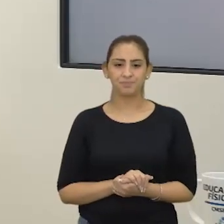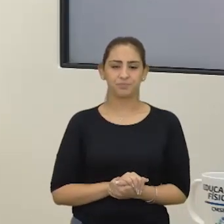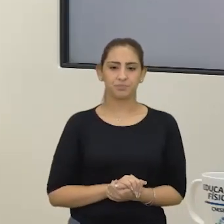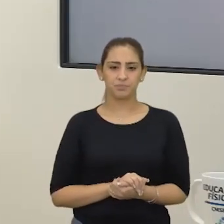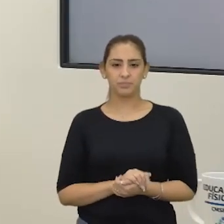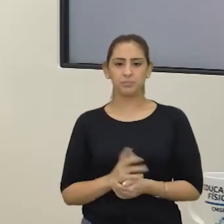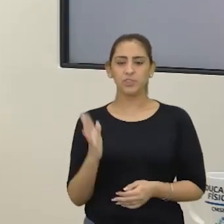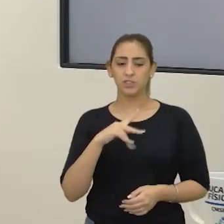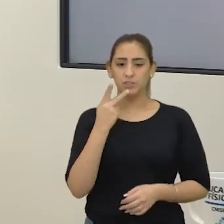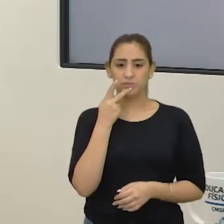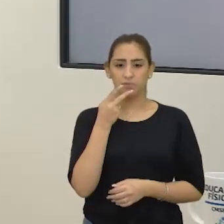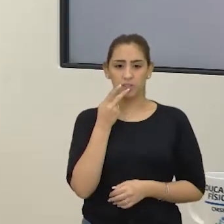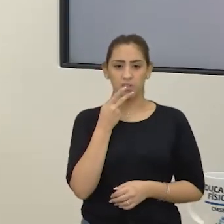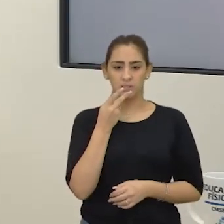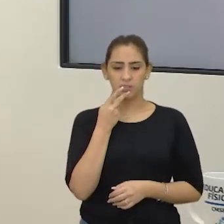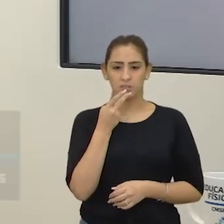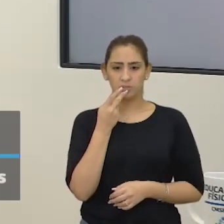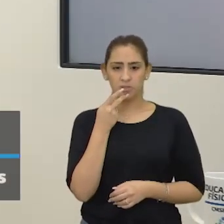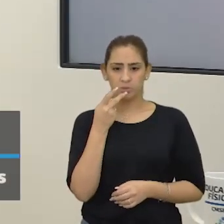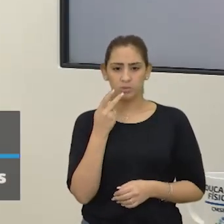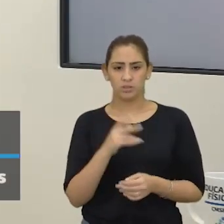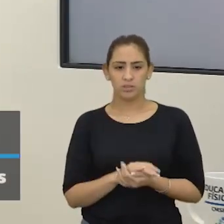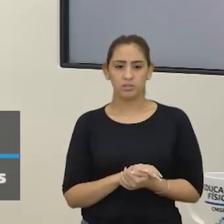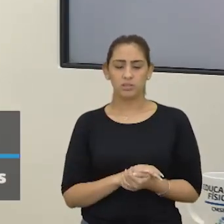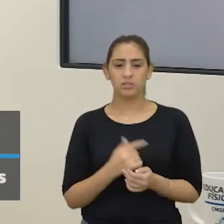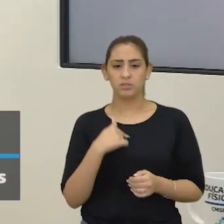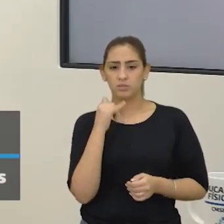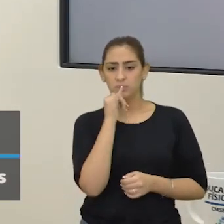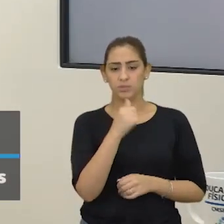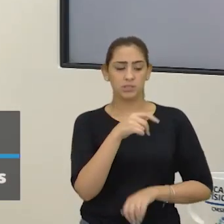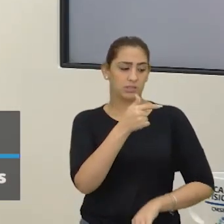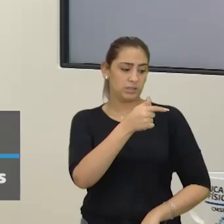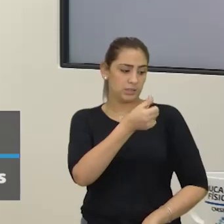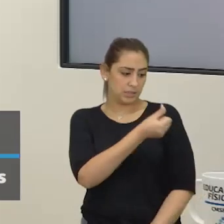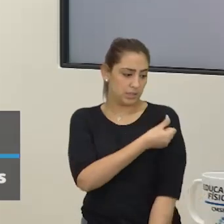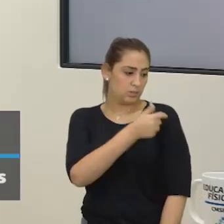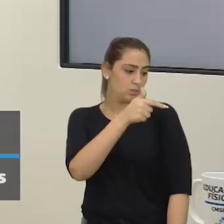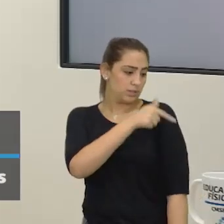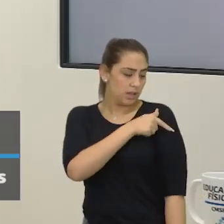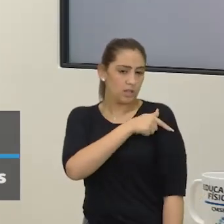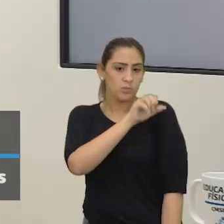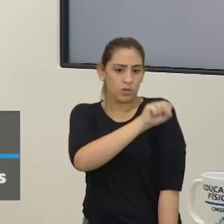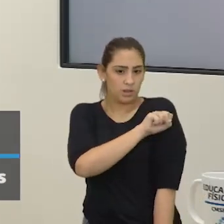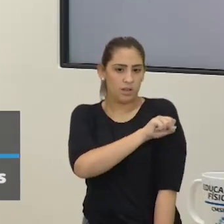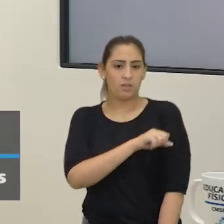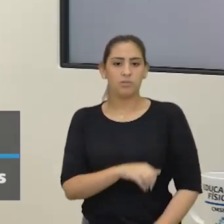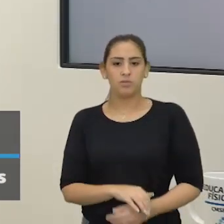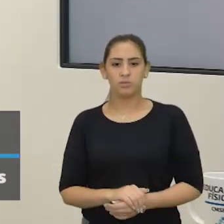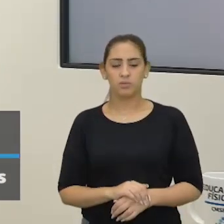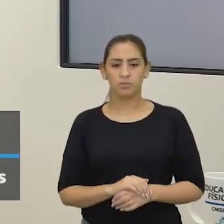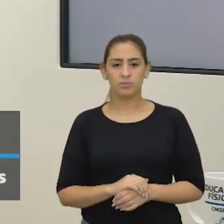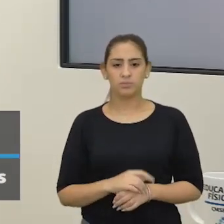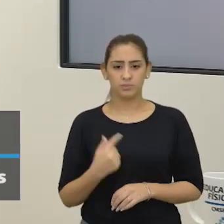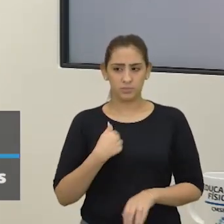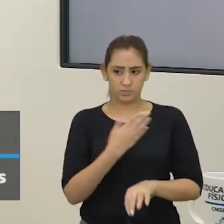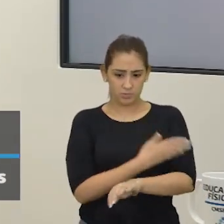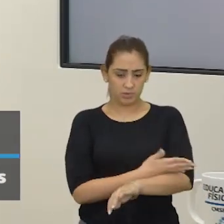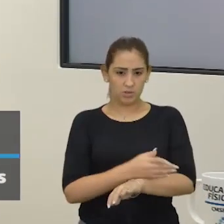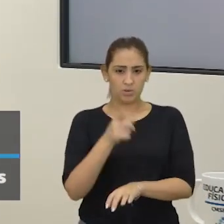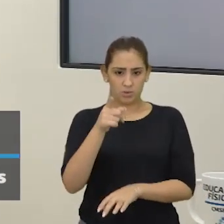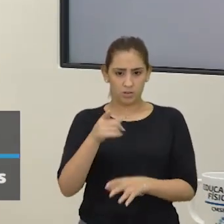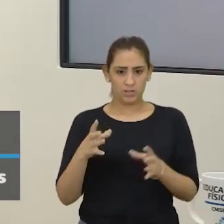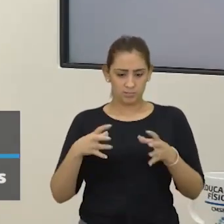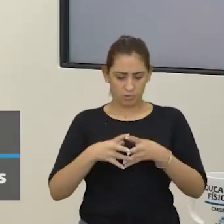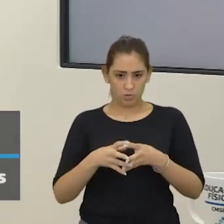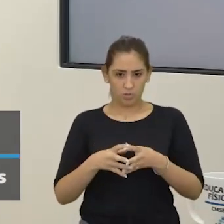falando, né? Então, assim, a gente comenta isso no sexto, no sétimo, no oitavo. Claro que a gente iniciou com essa turma que está aqui no